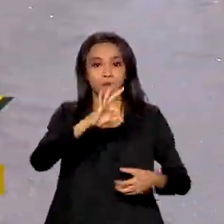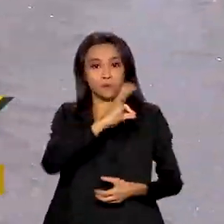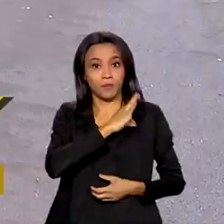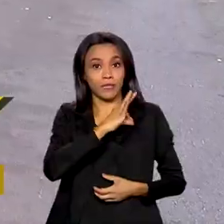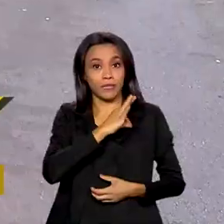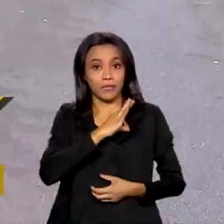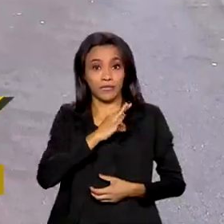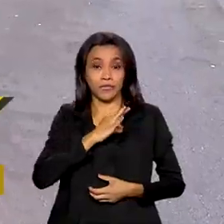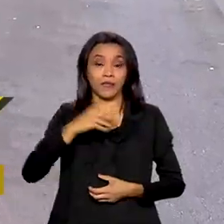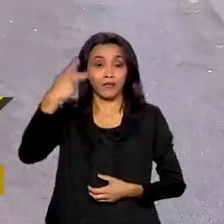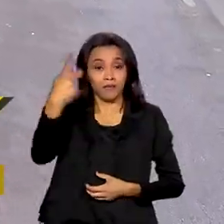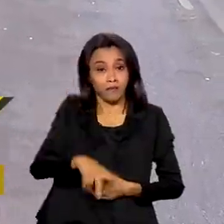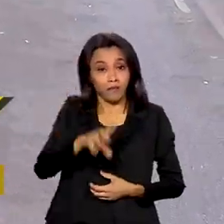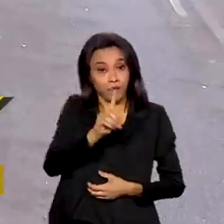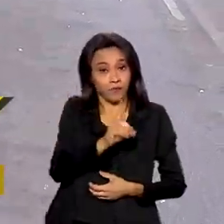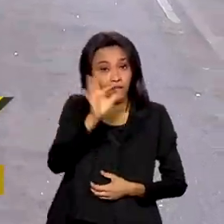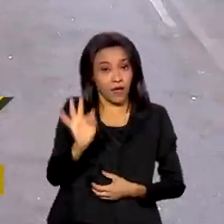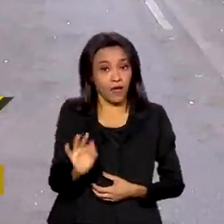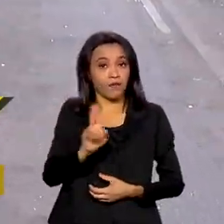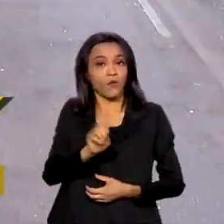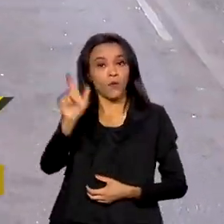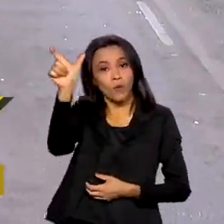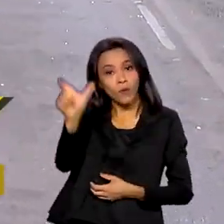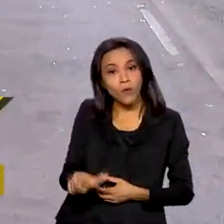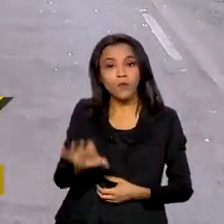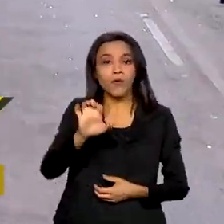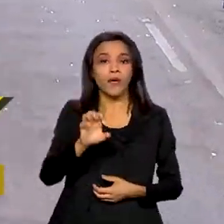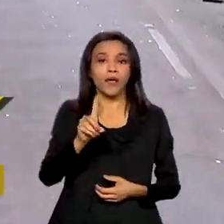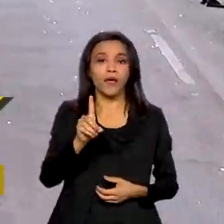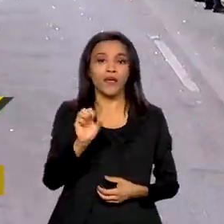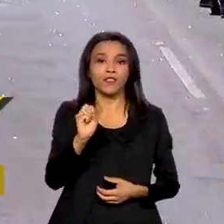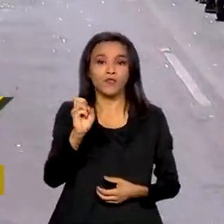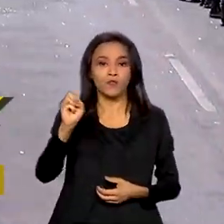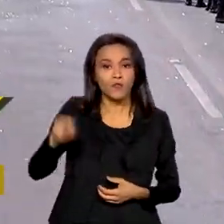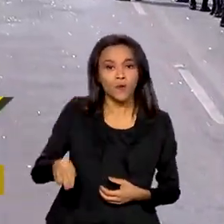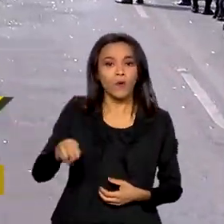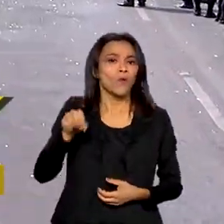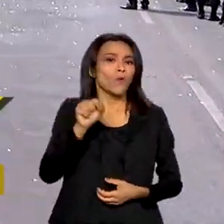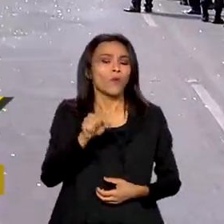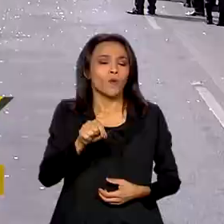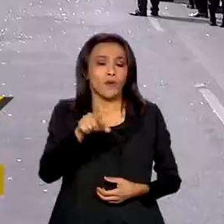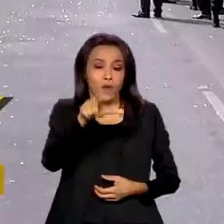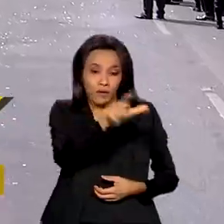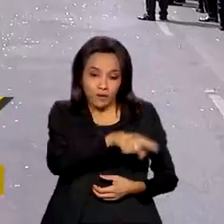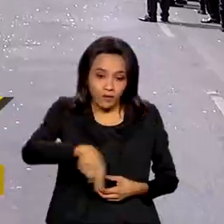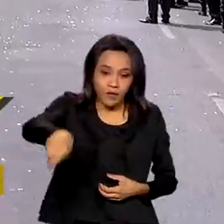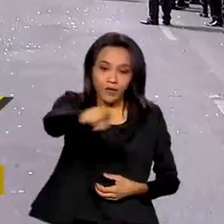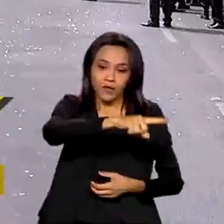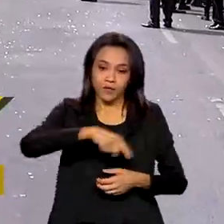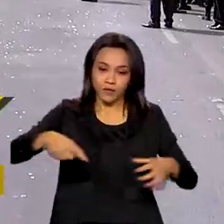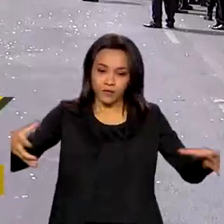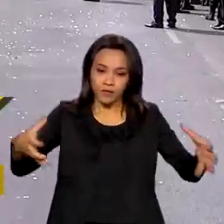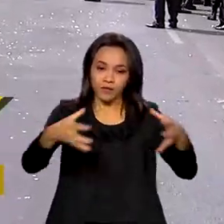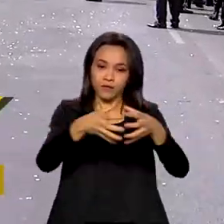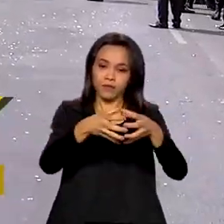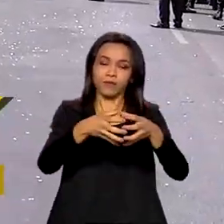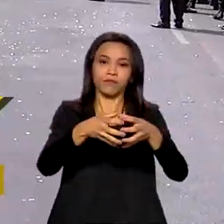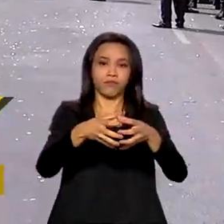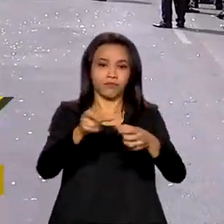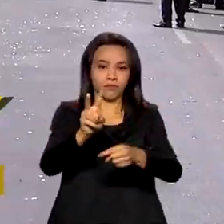Polícia Militar do Distrito Federal, Edson Godin Silvestre, constituída por um Estado-Maior e Guarda-Bandeira.